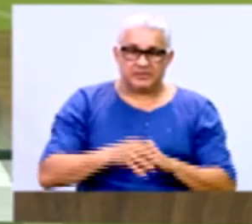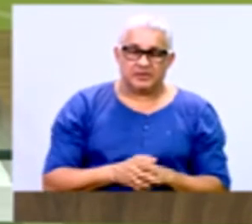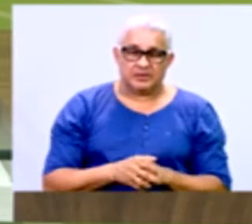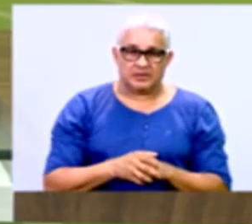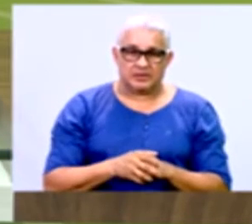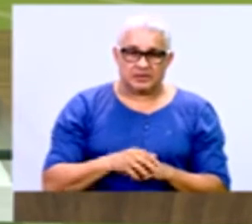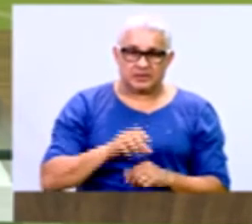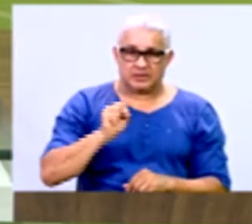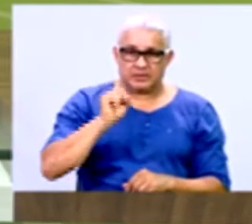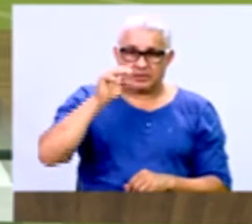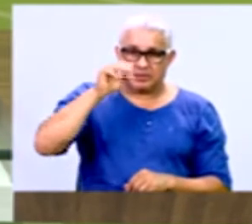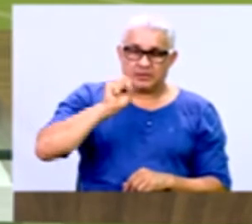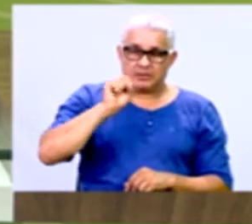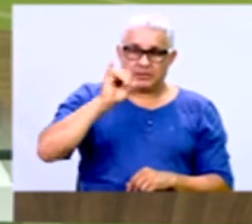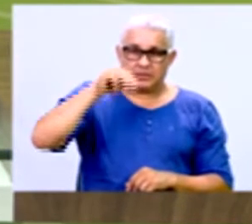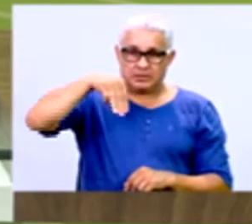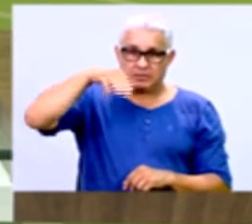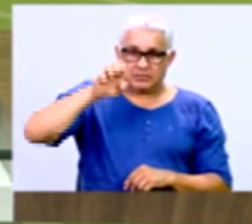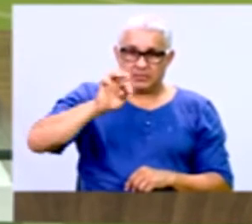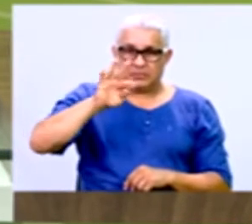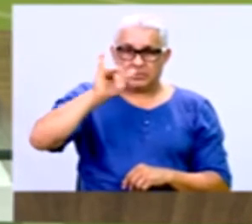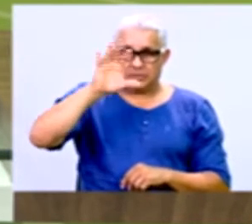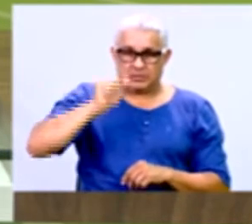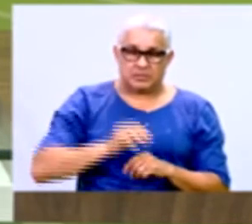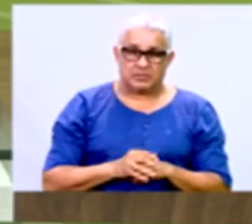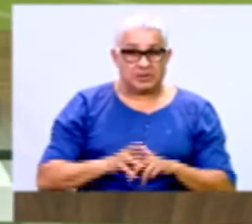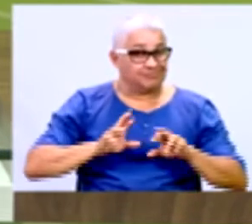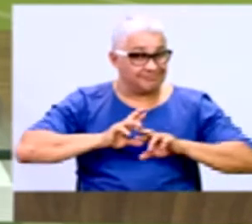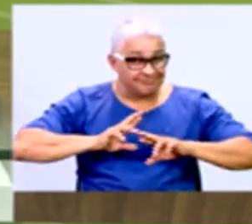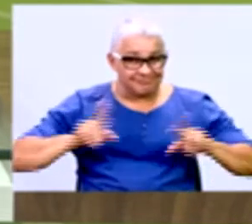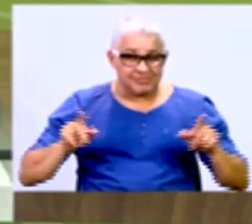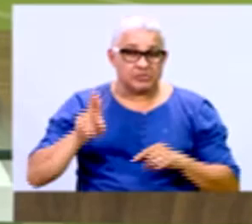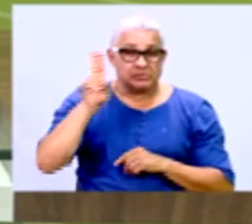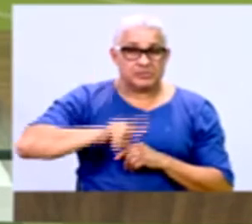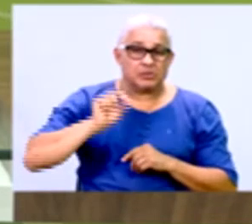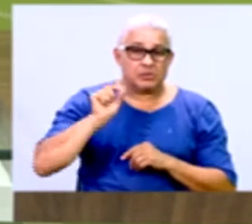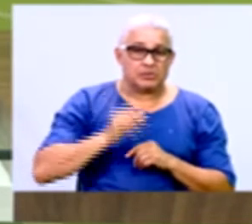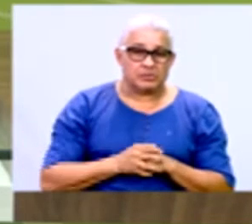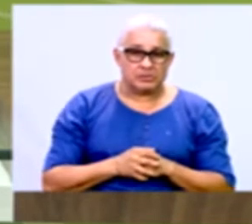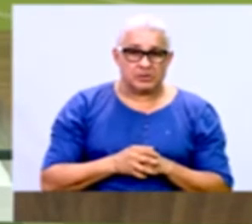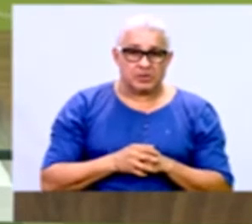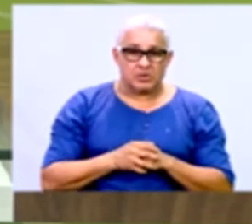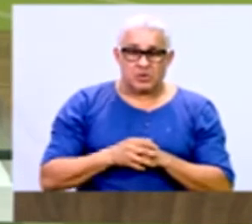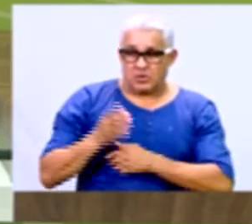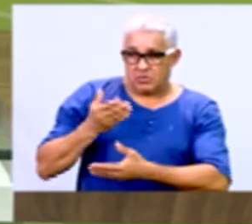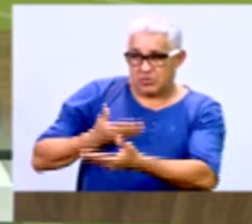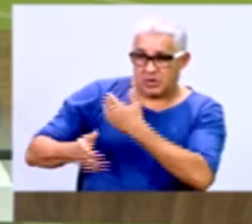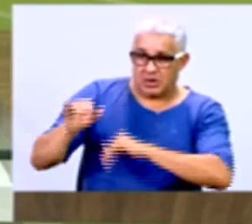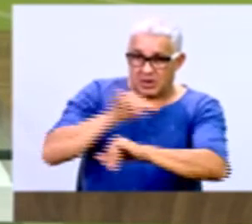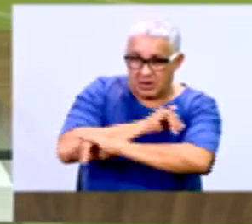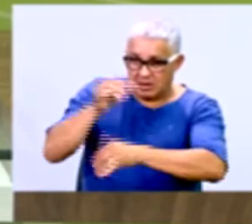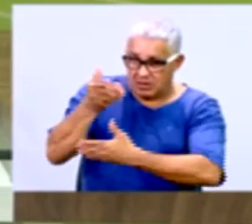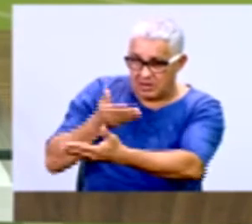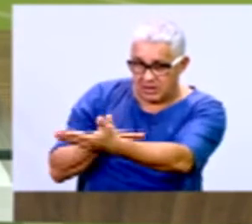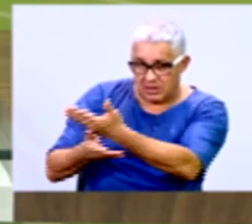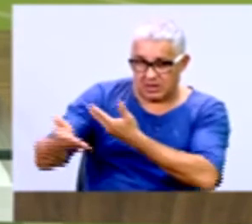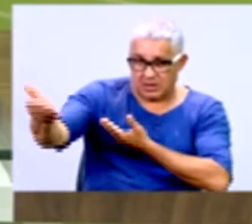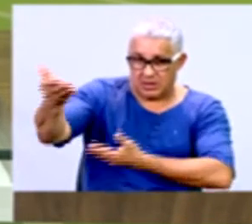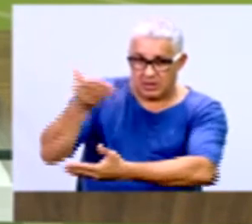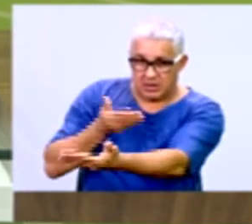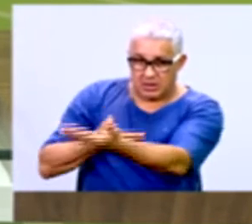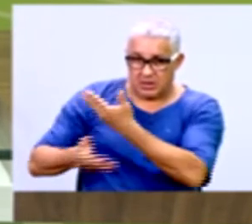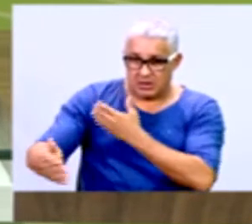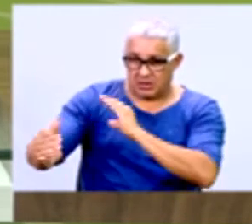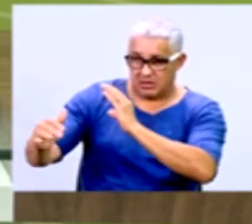Criptografia simétrica e assimétrica já são mais utilizadas para troca de informações entre